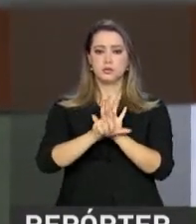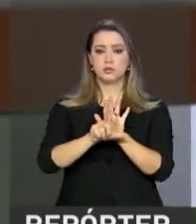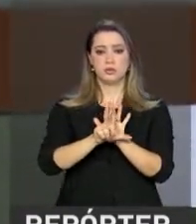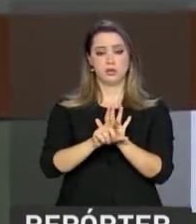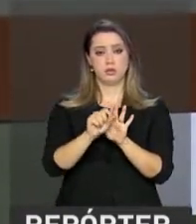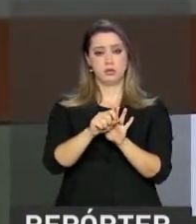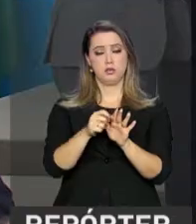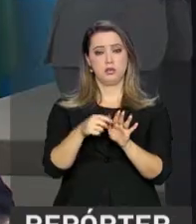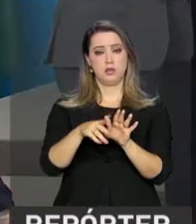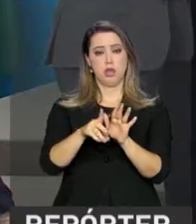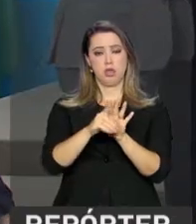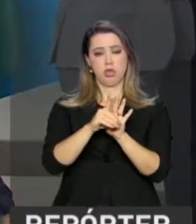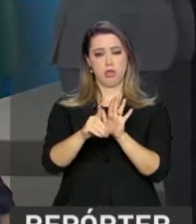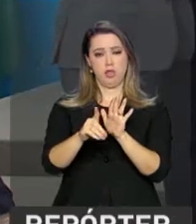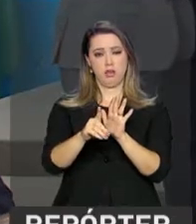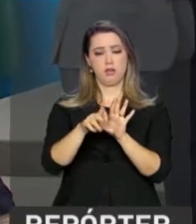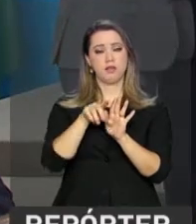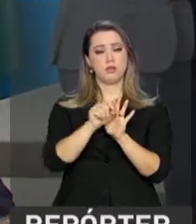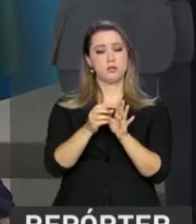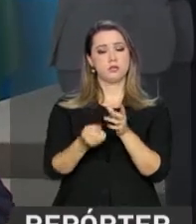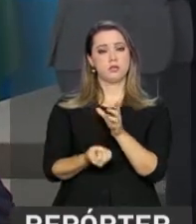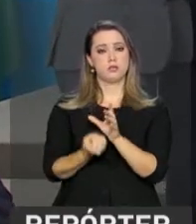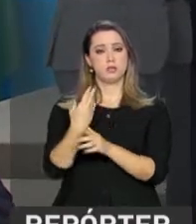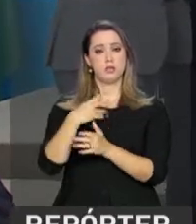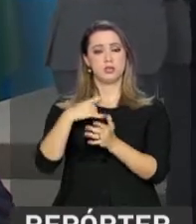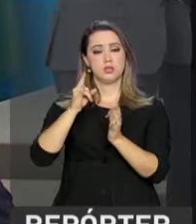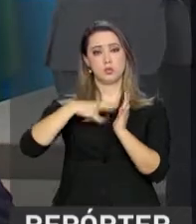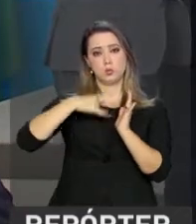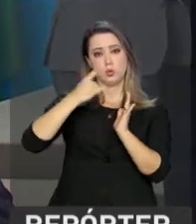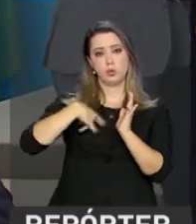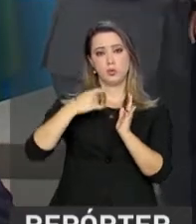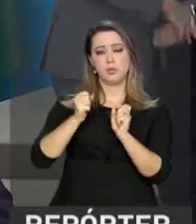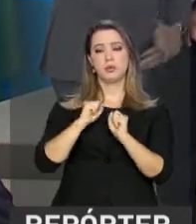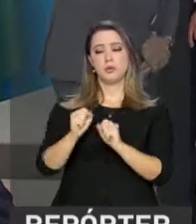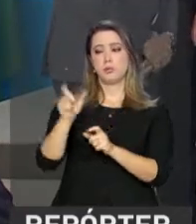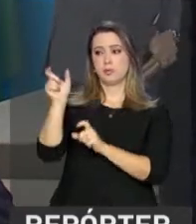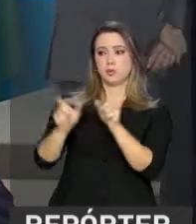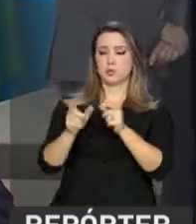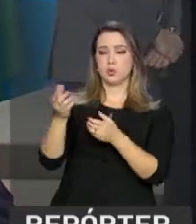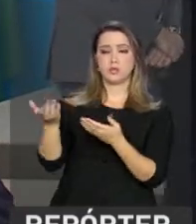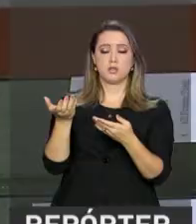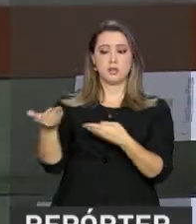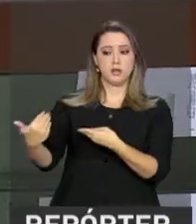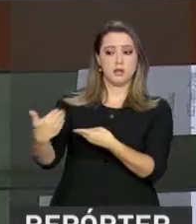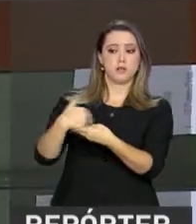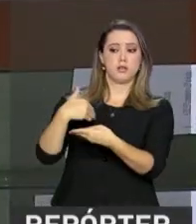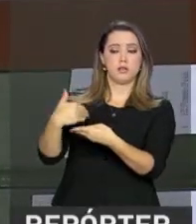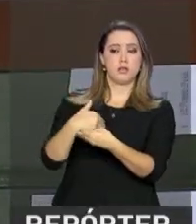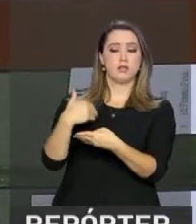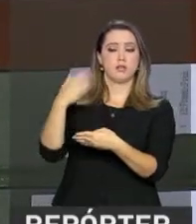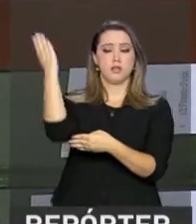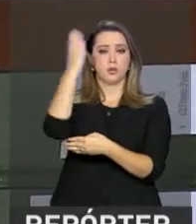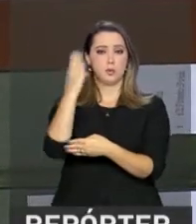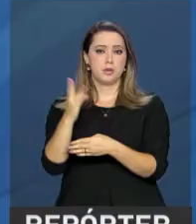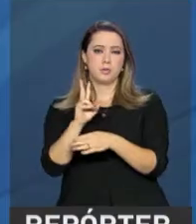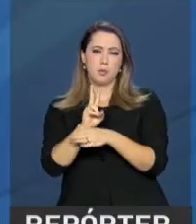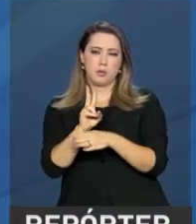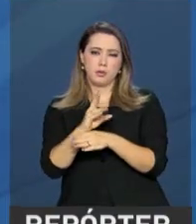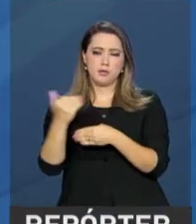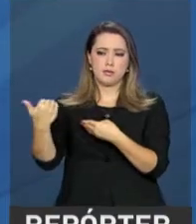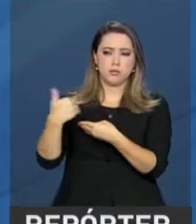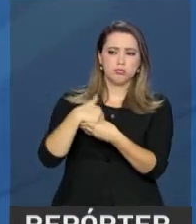nacional migratório o documento será destinado a estrangeiros que pedirem refúgio no brasil